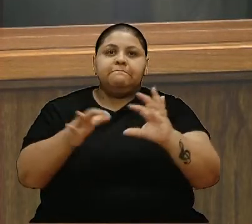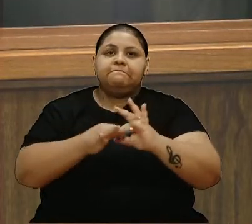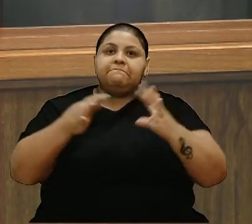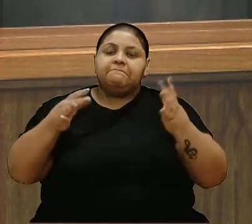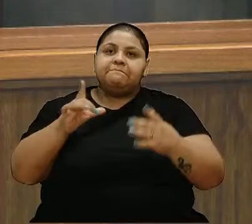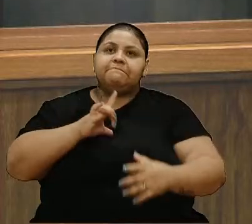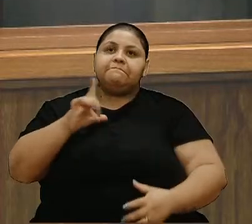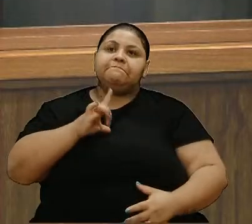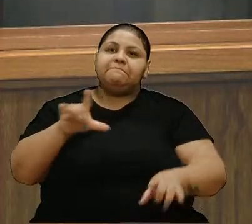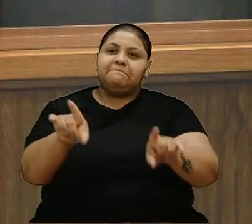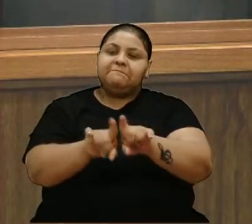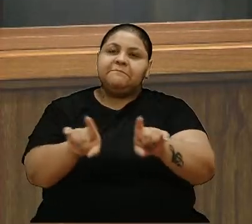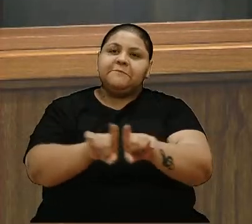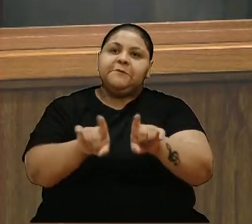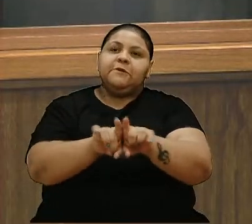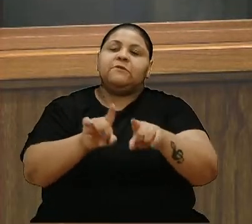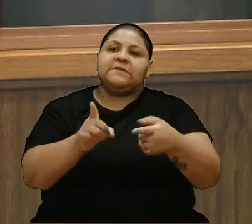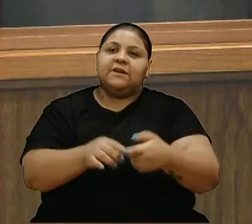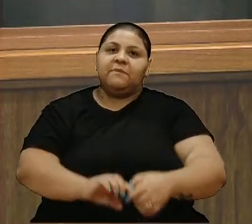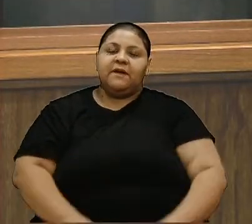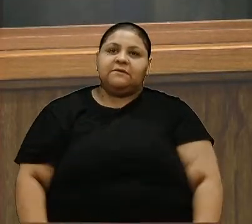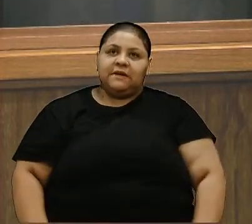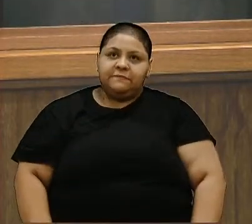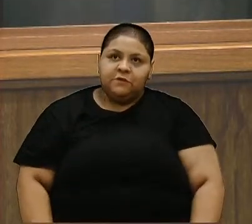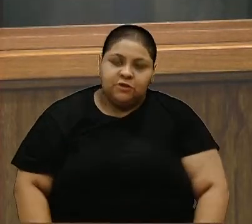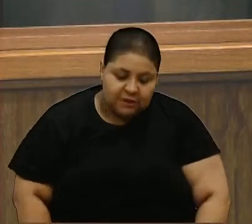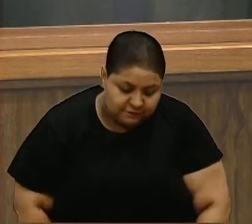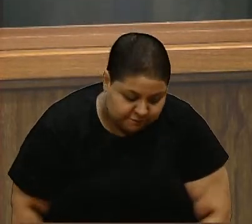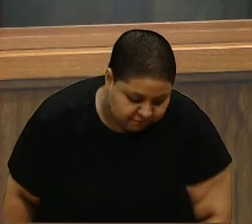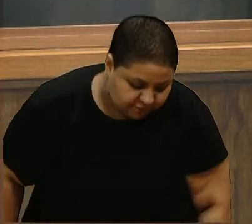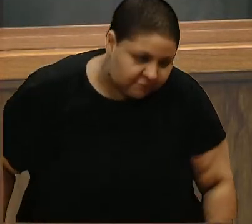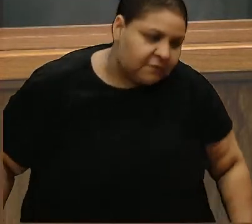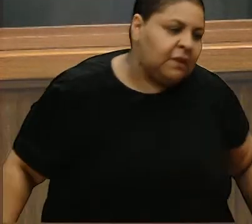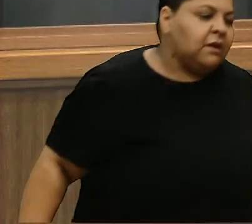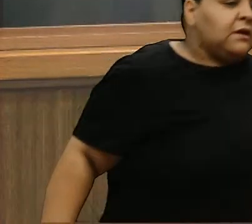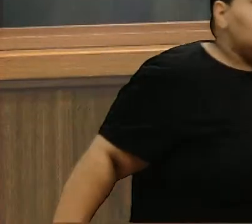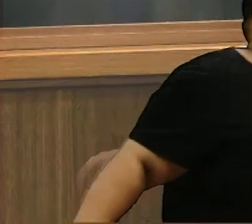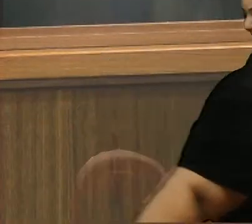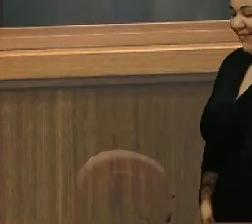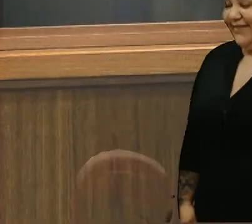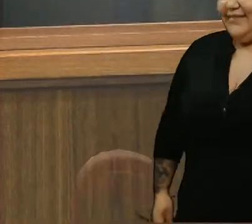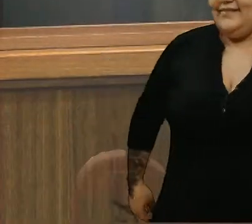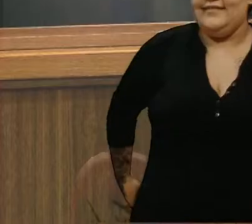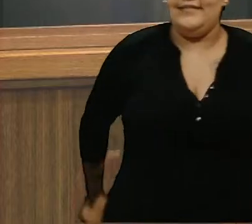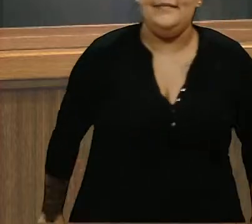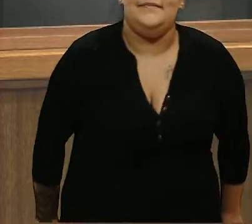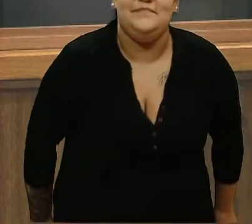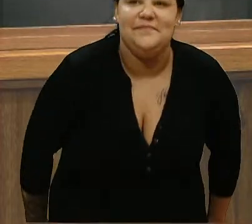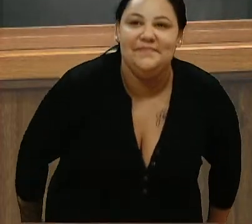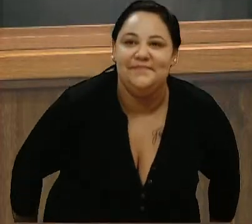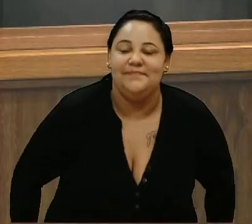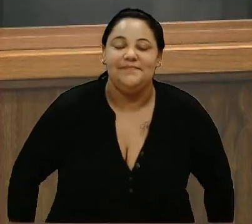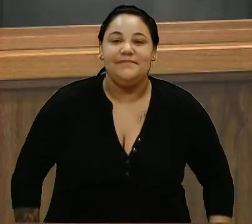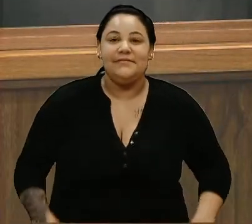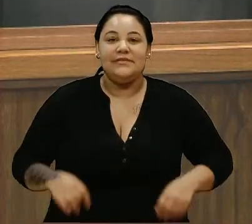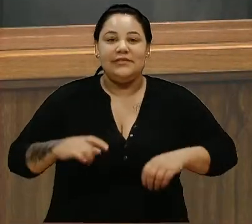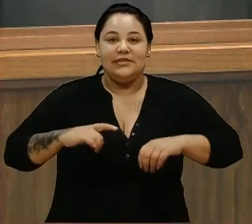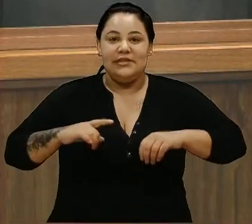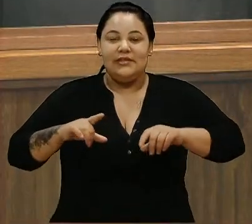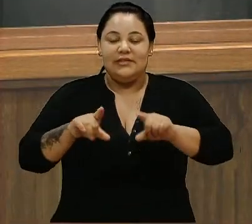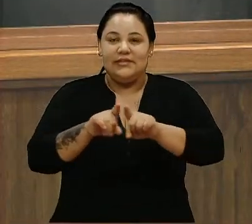a situação também, qualquer um daqui que Essa for palavra, senhor presidente. no pátio da Codeca vai ver